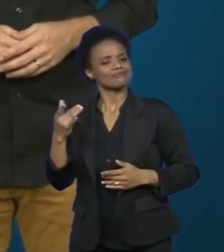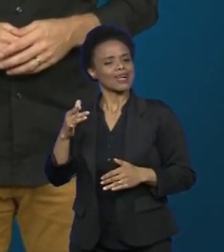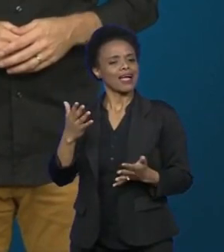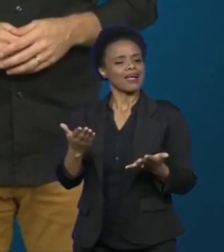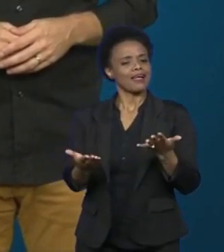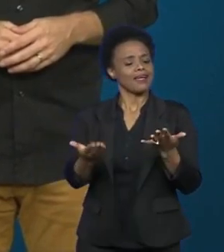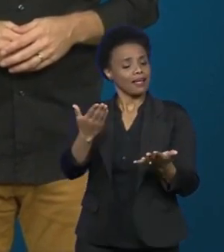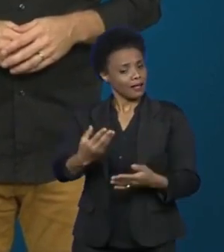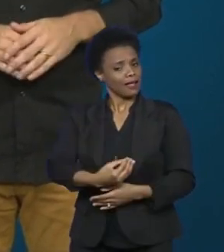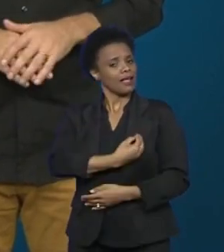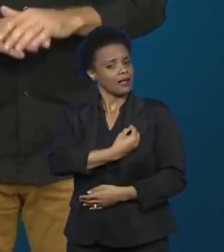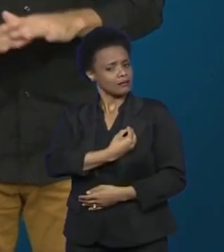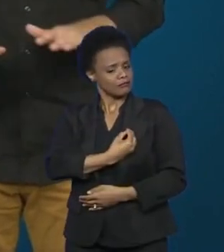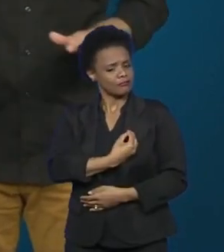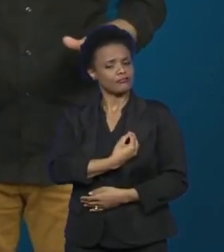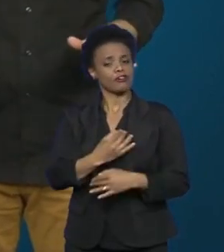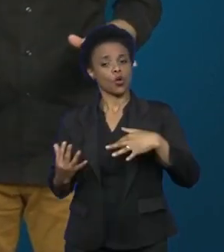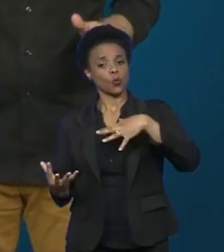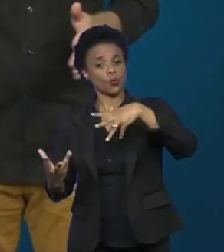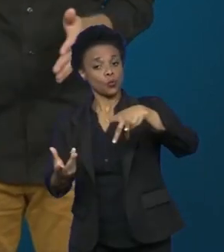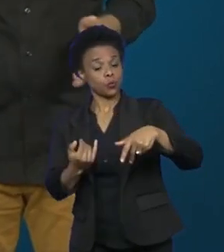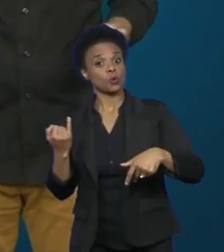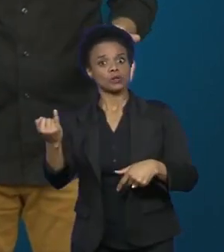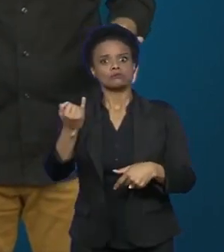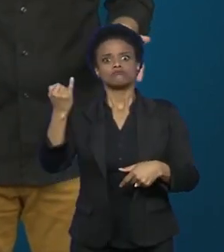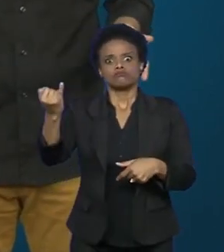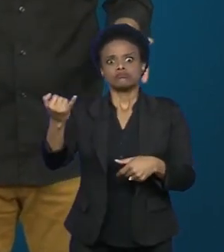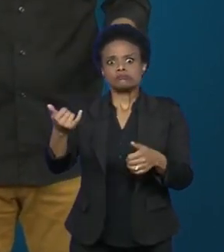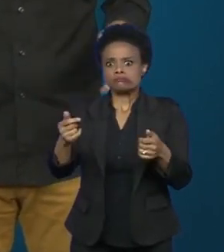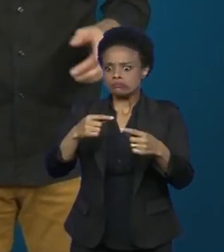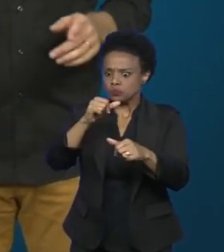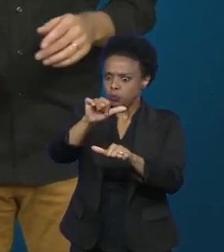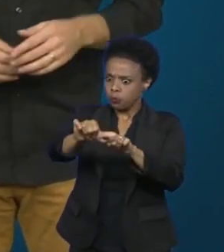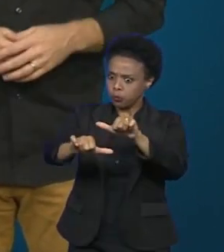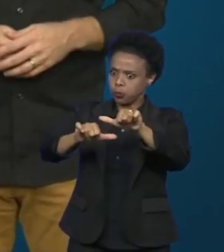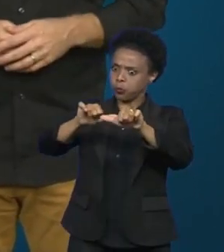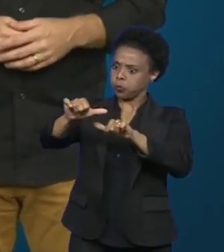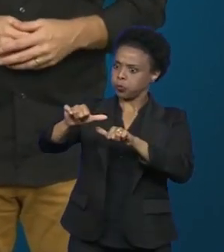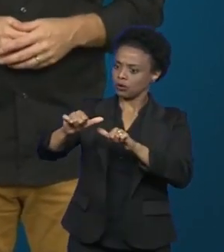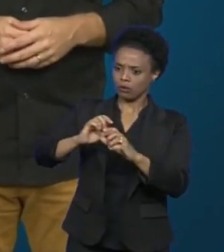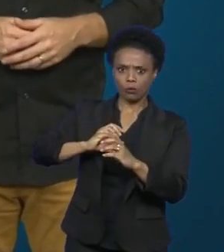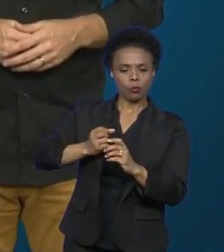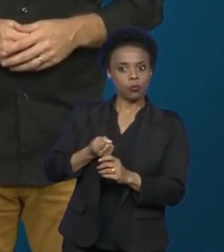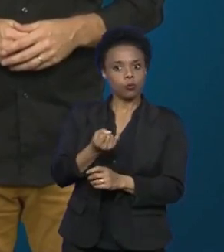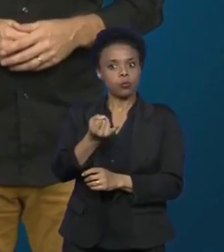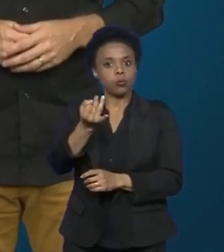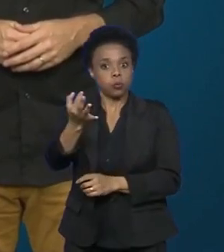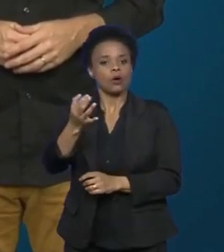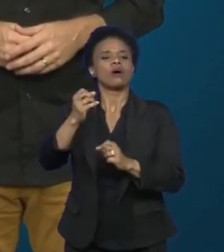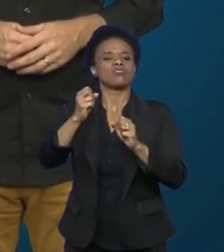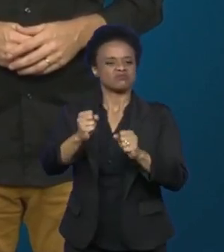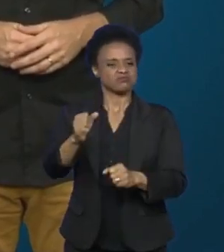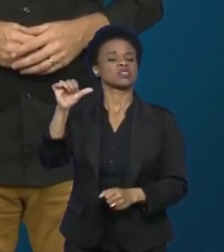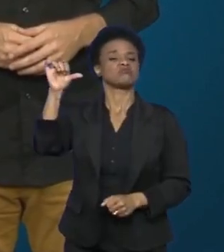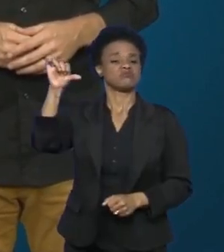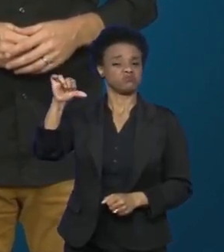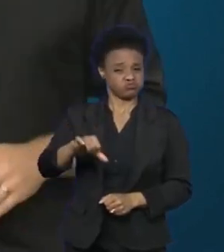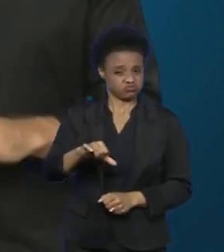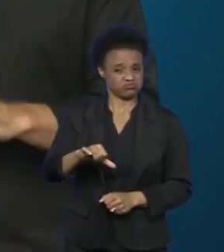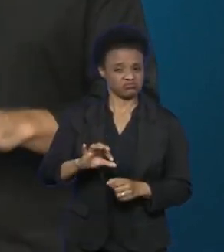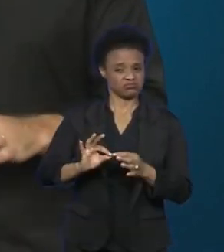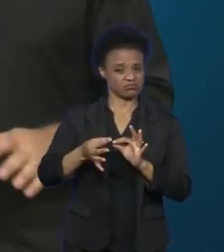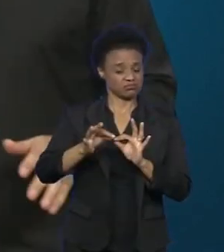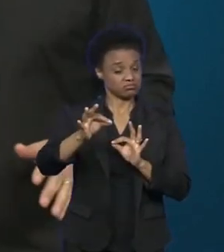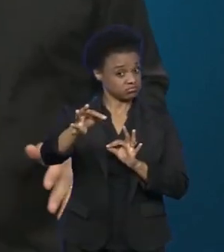para a vida na Terra. Qualquer alteração mínima de sua quantidade pode ocasionar efeitos negativos a longo prazo.